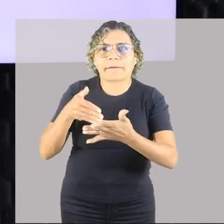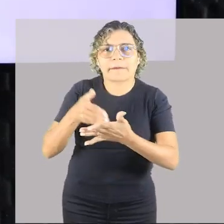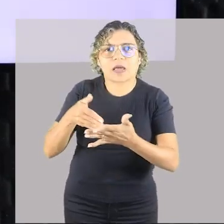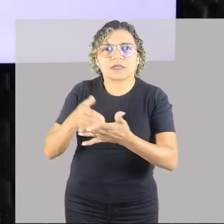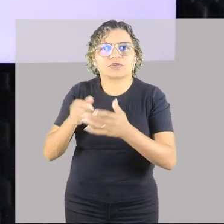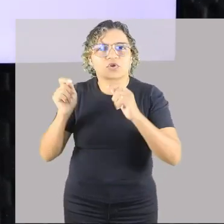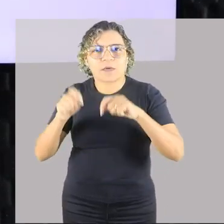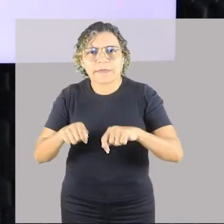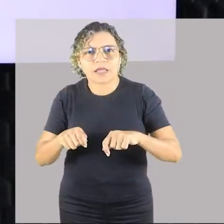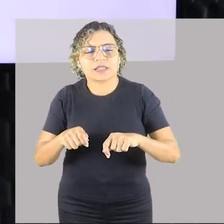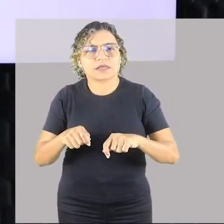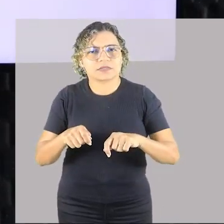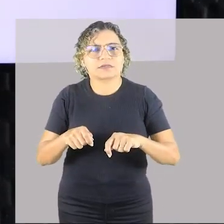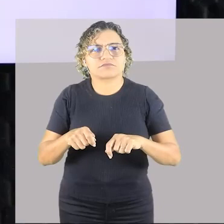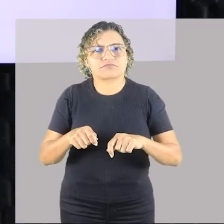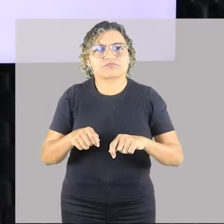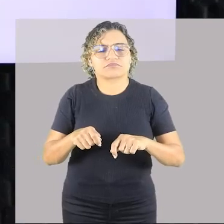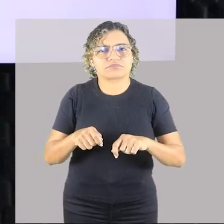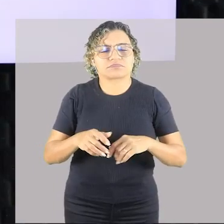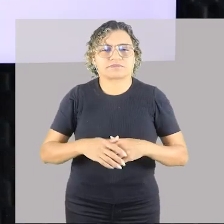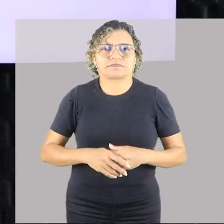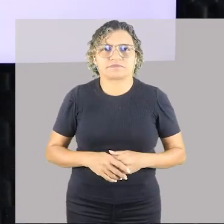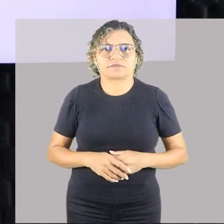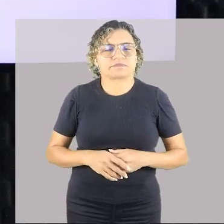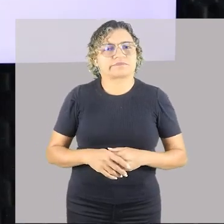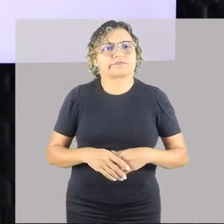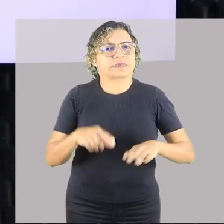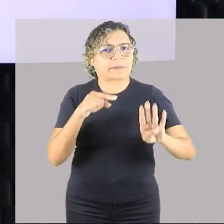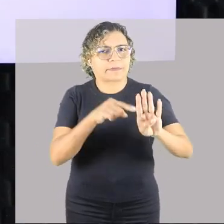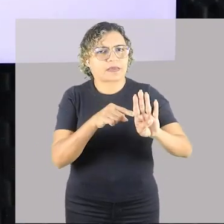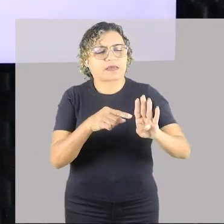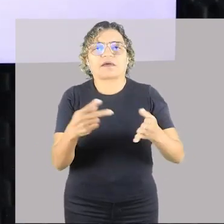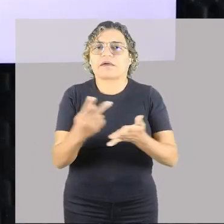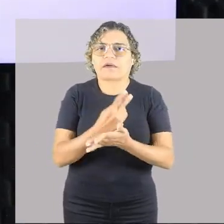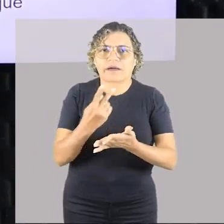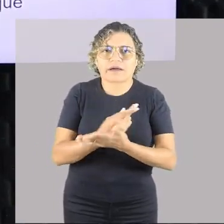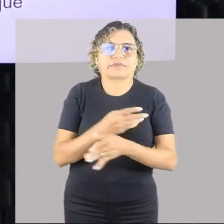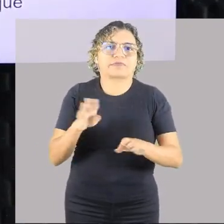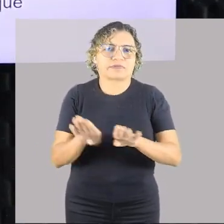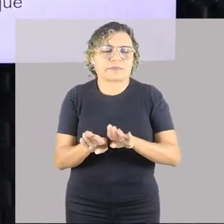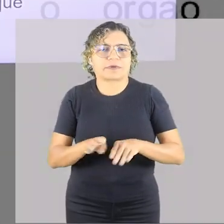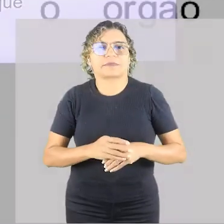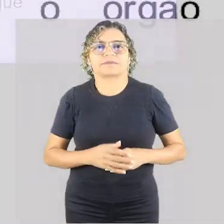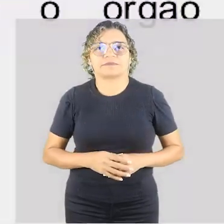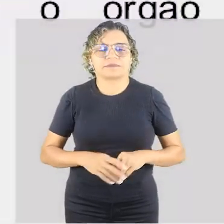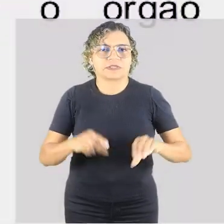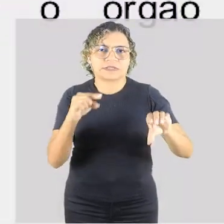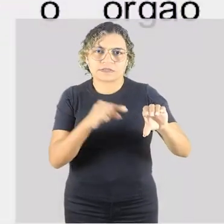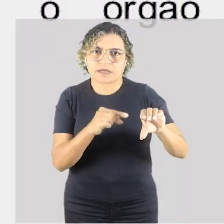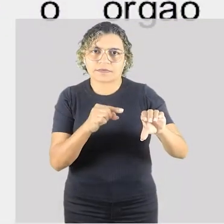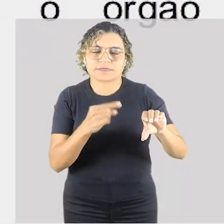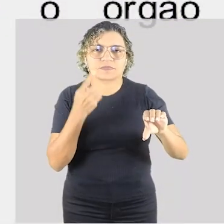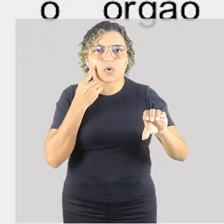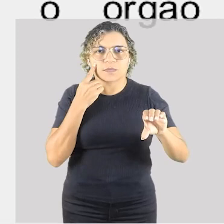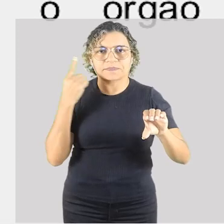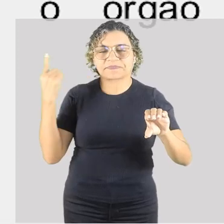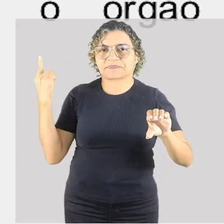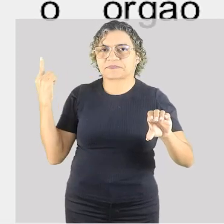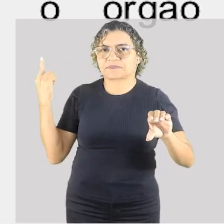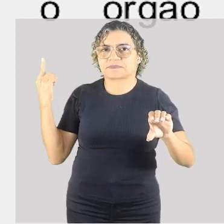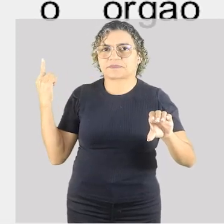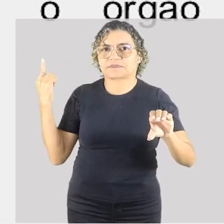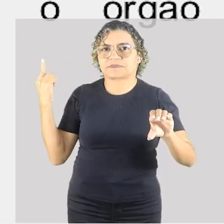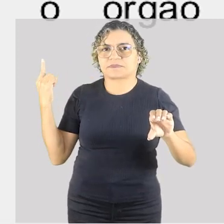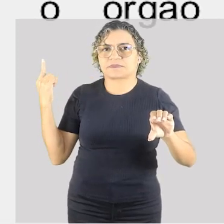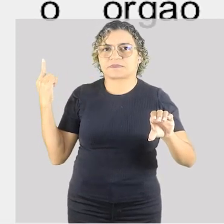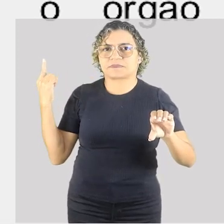competência que fora delegada, sem exceções, quando perdurada a delegação. Também está errada. Somente pode exercer a competência que